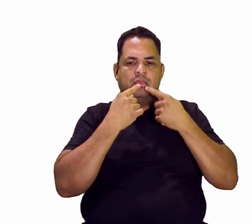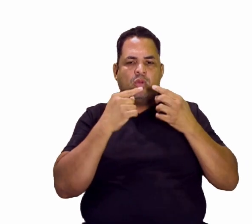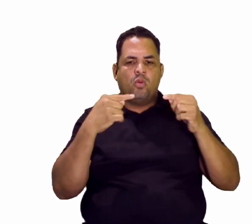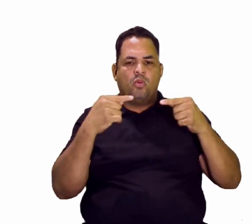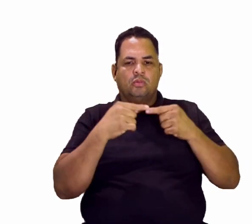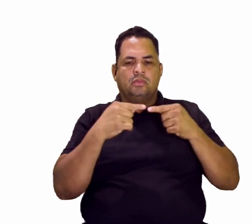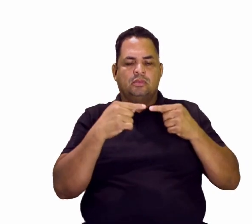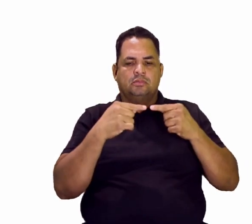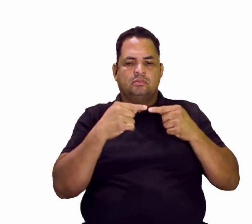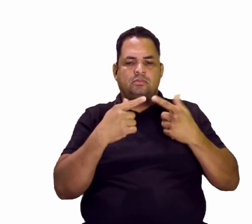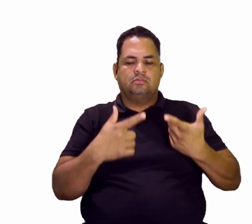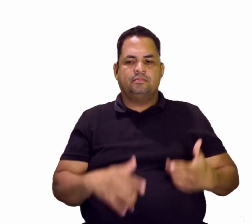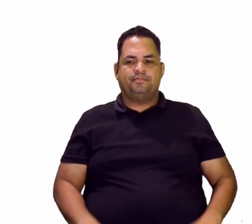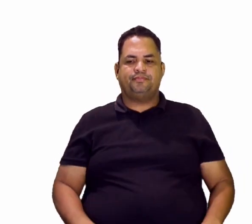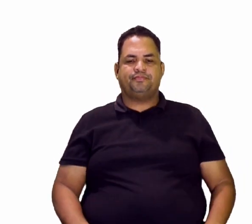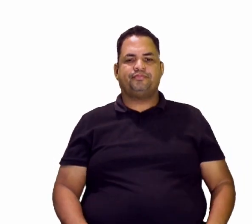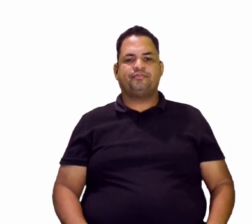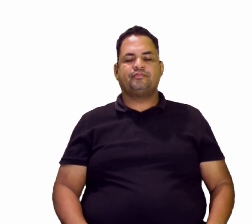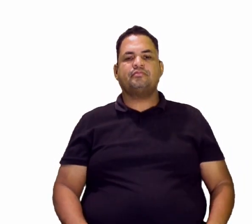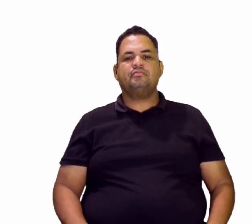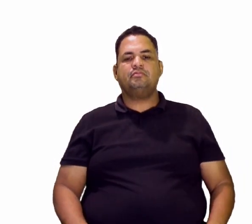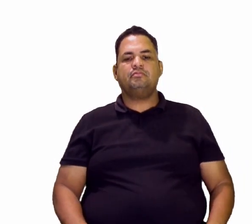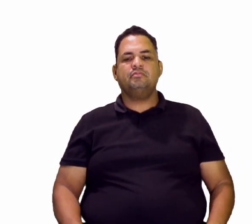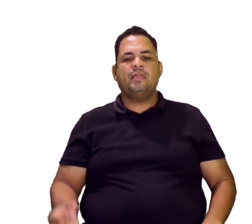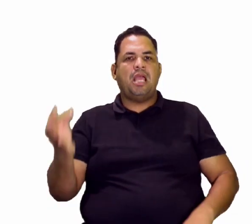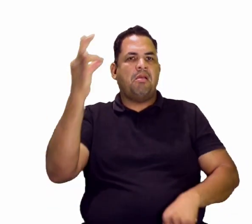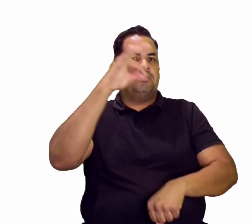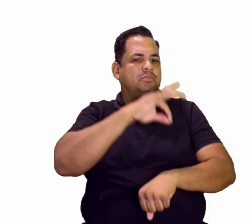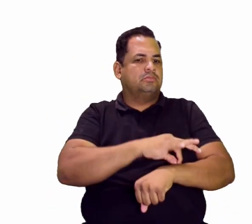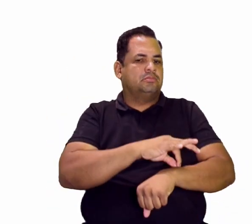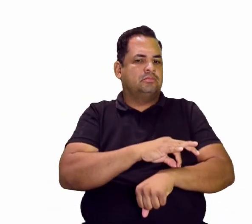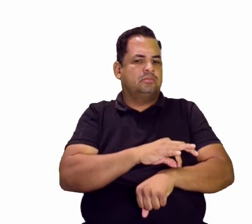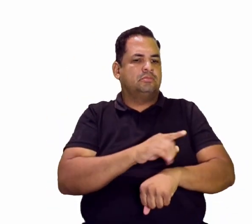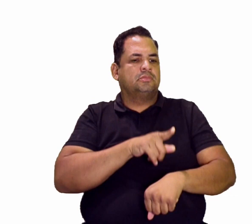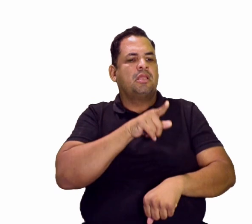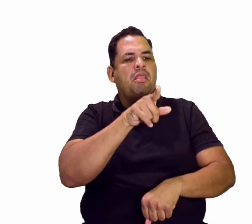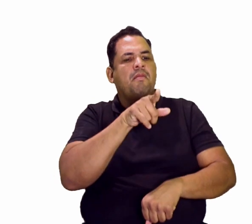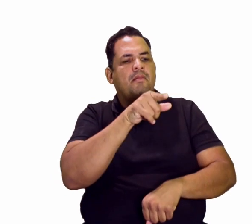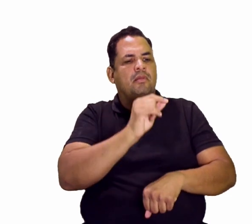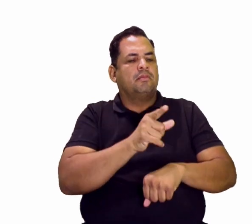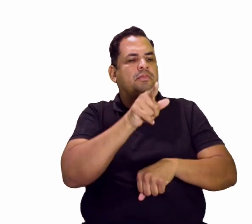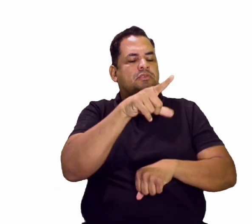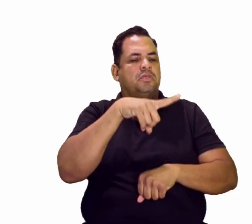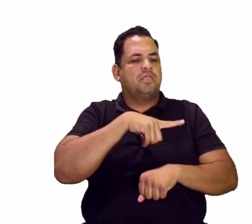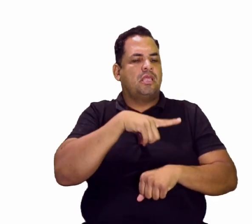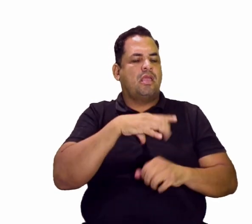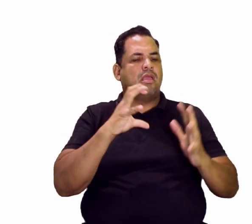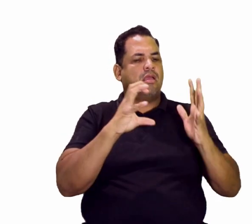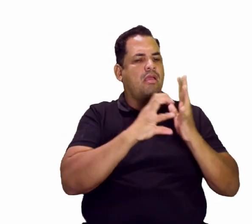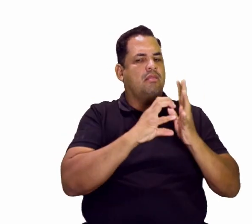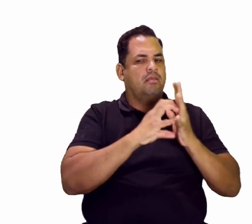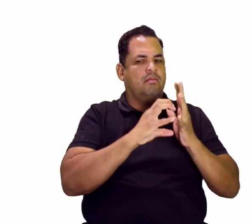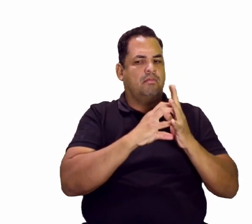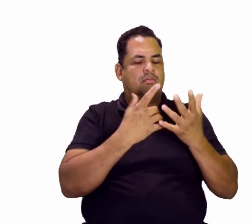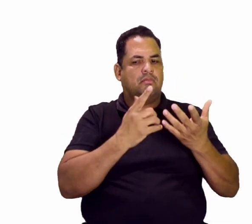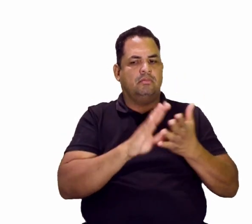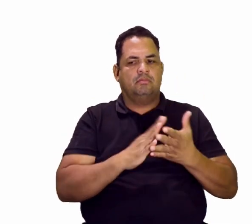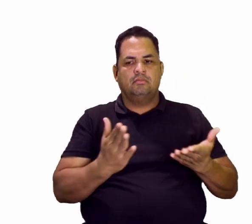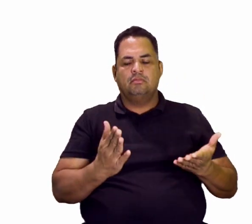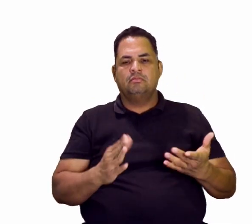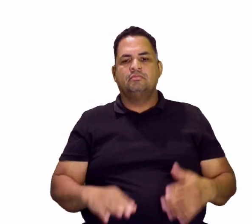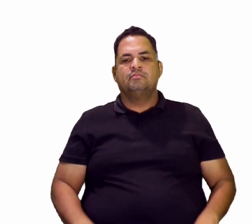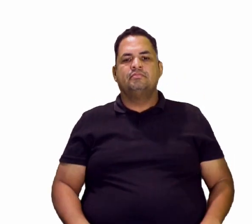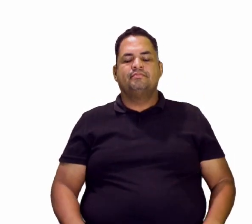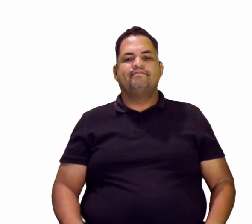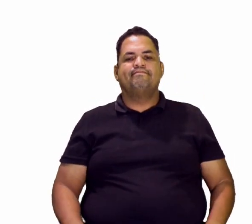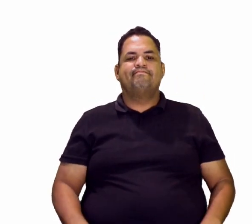ter essa situação, tá? Uma picada de um mosquito que ferrou uma pessoa que é aidética, né? Portadora da